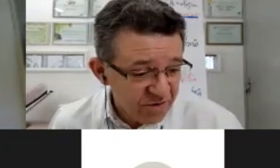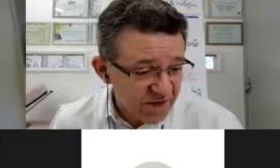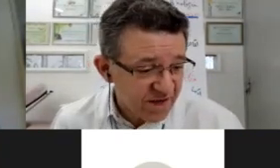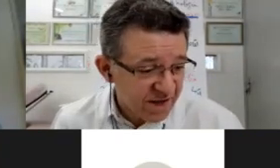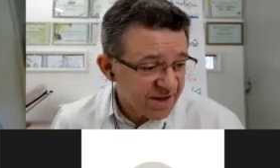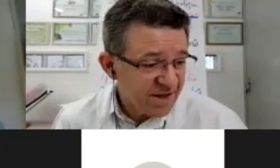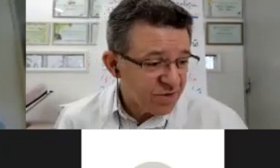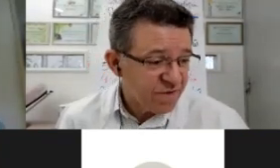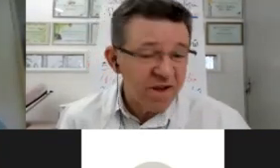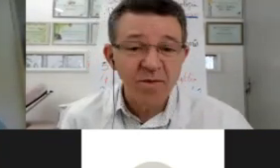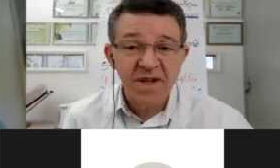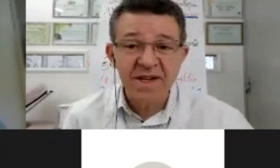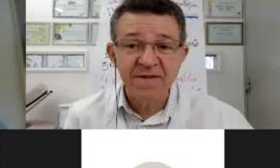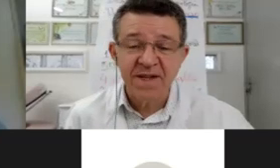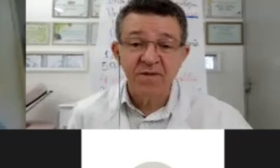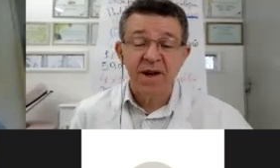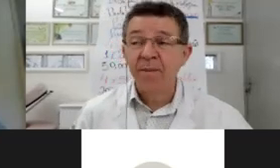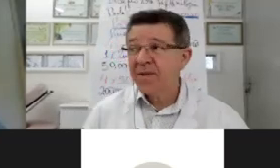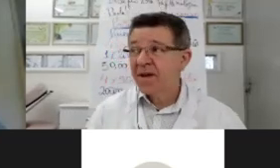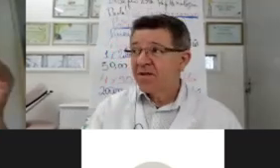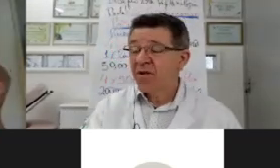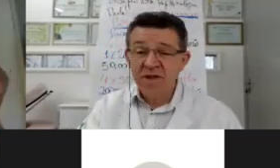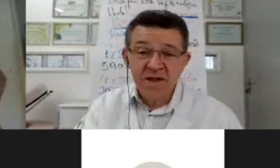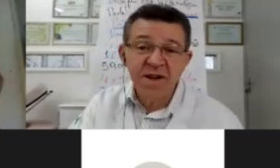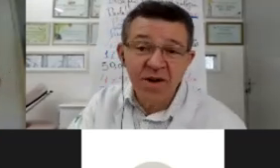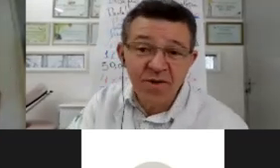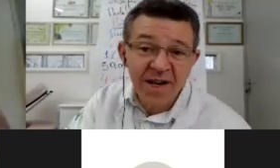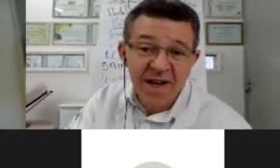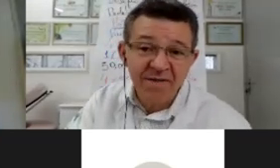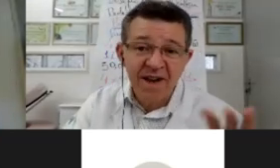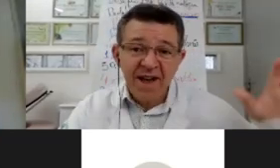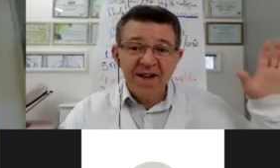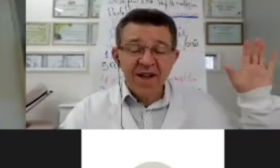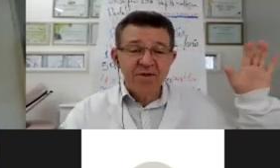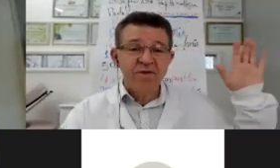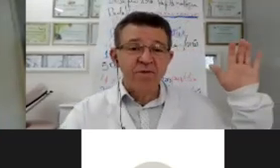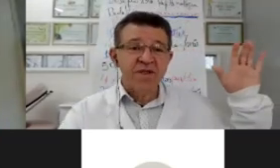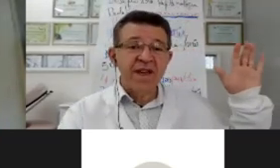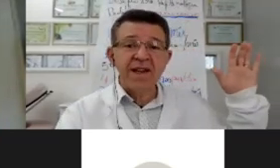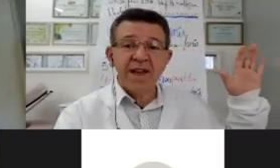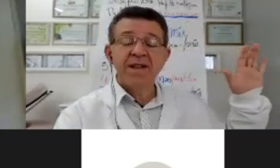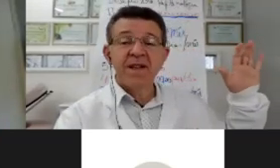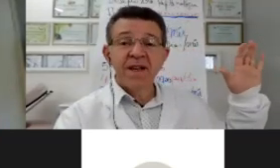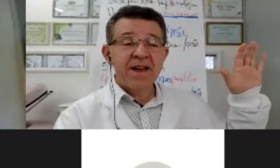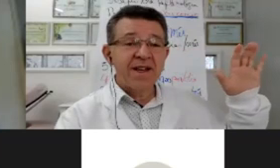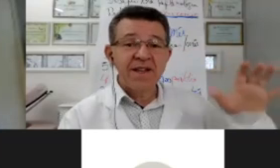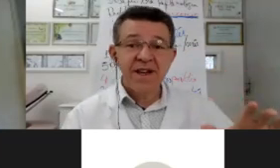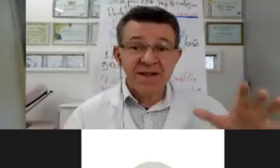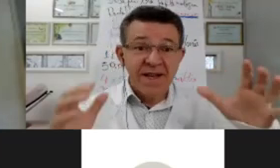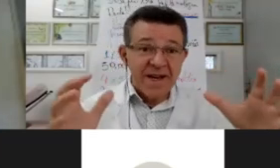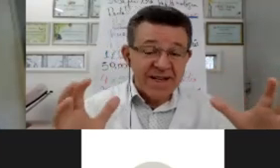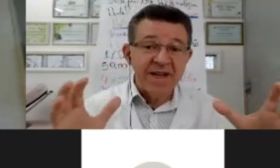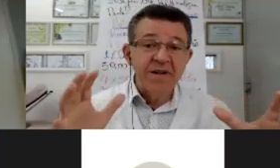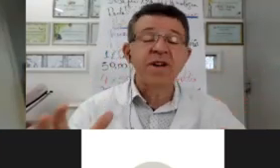conhece o Walt Disney, né? Dos filmes, da televisão e tal. O Walt Disney, quando ele estava lá criando os filmes dele, né? Ele